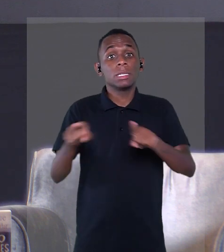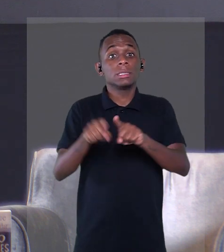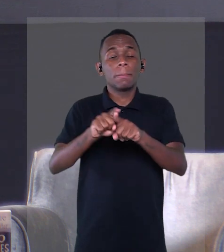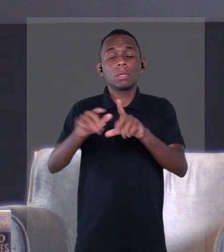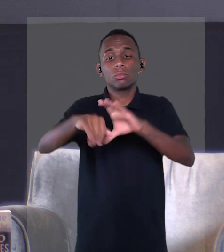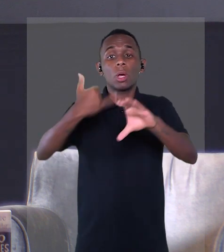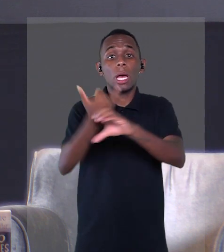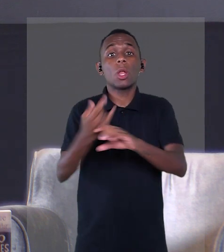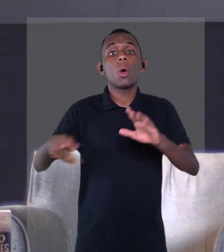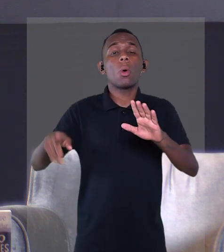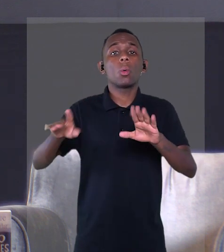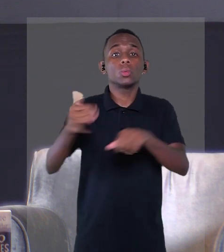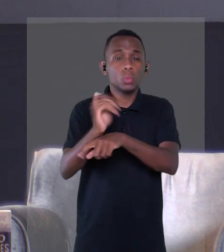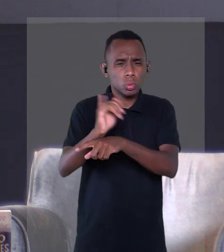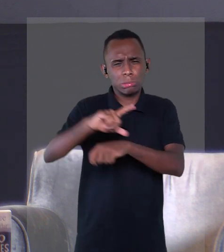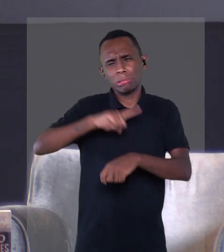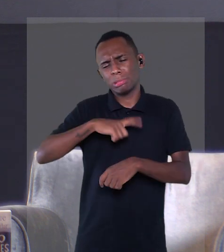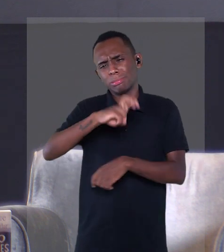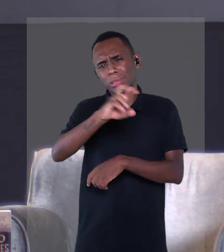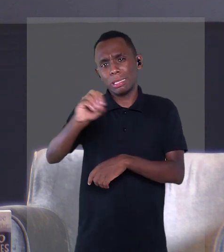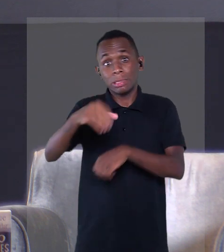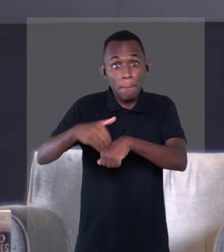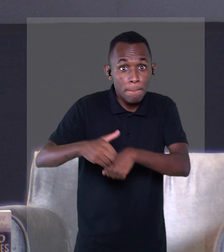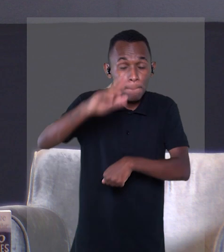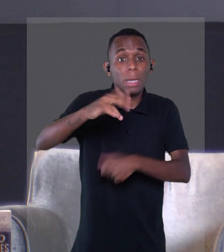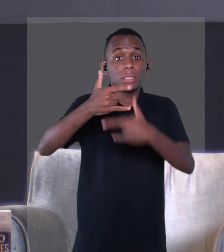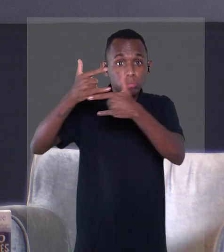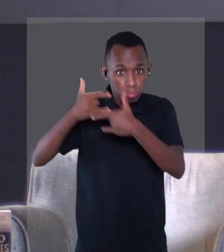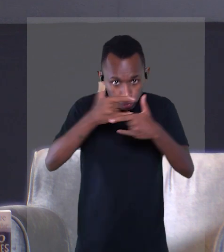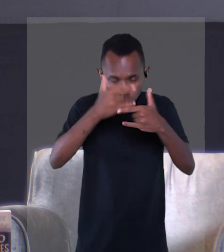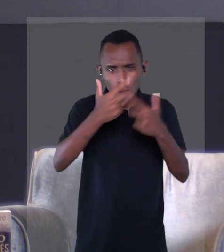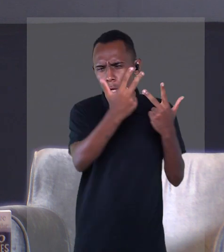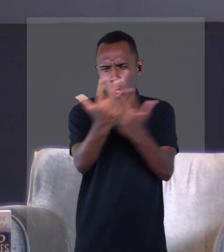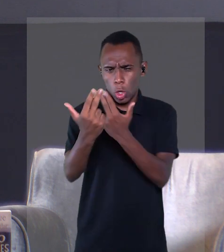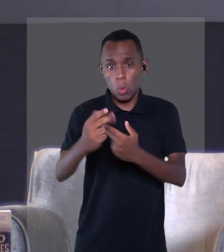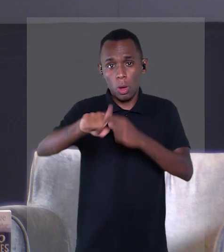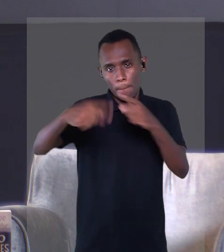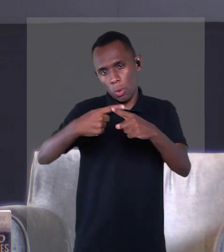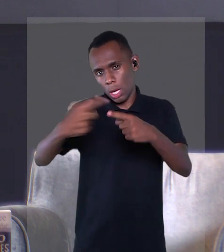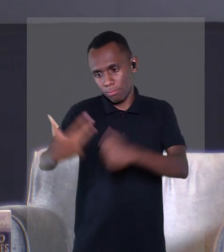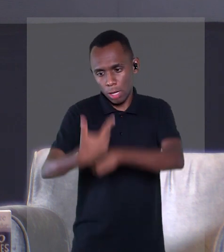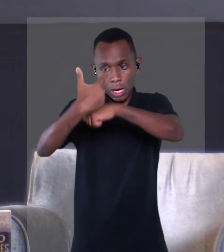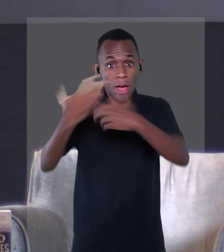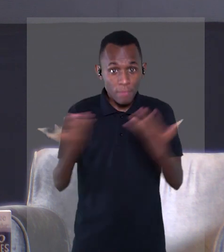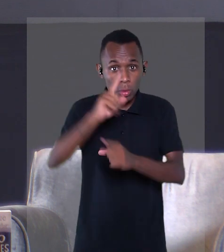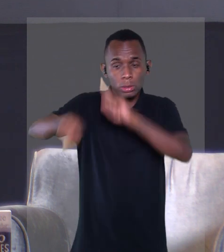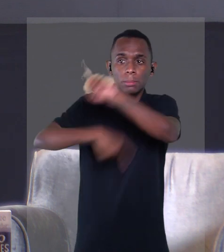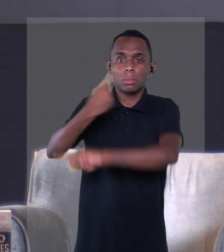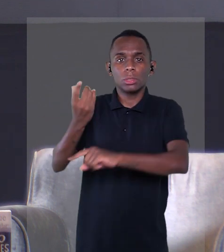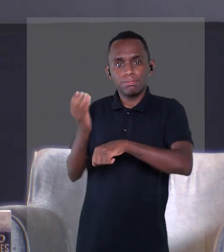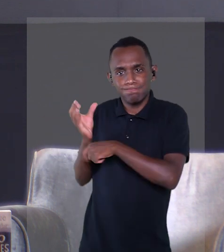YouTube. Lá tem mais de 500 programas iguais a esse. A gente está gravando e depois ele vai lá para